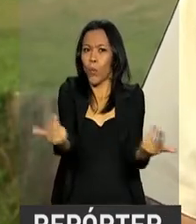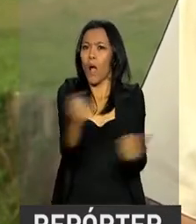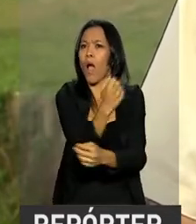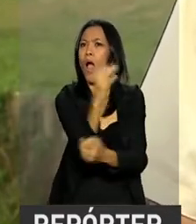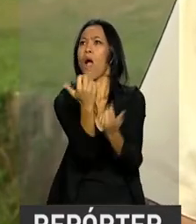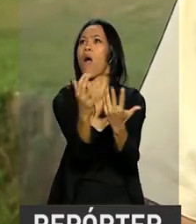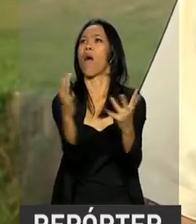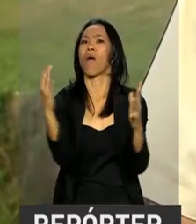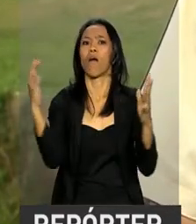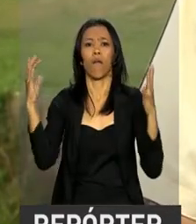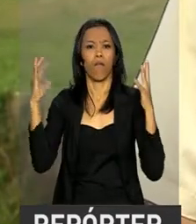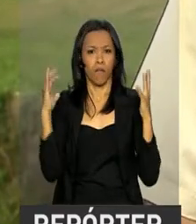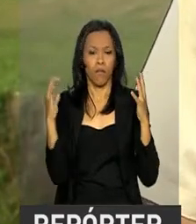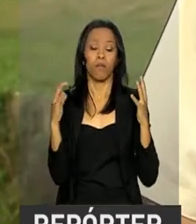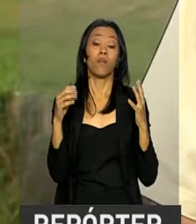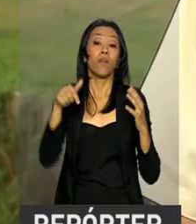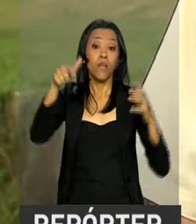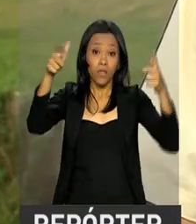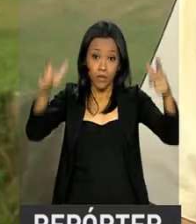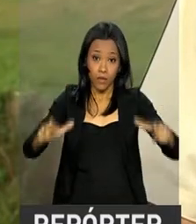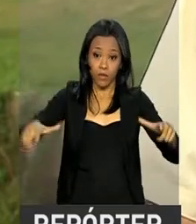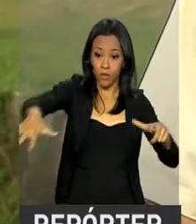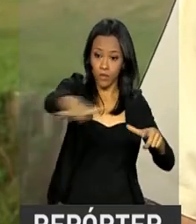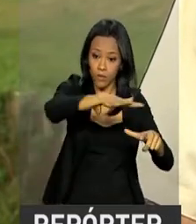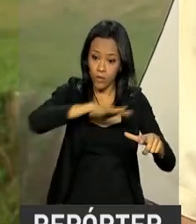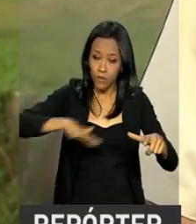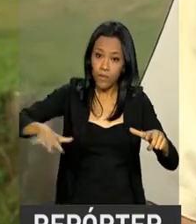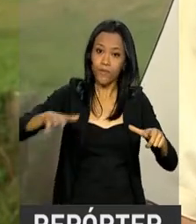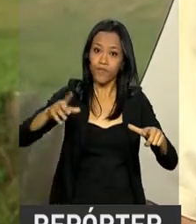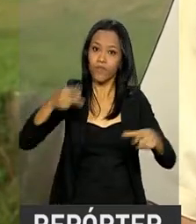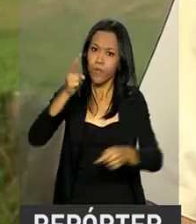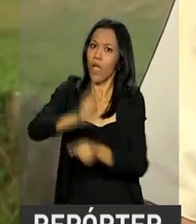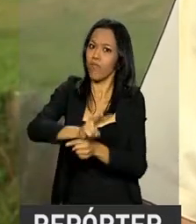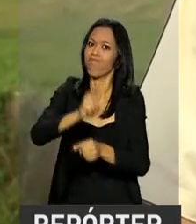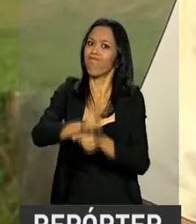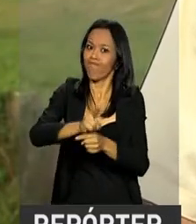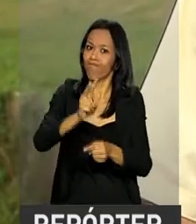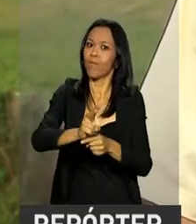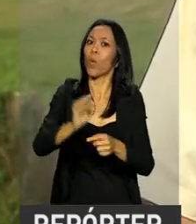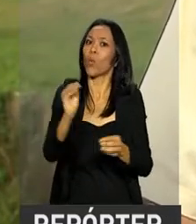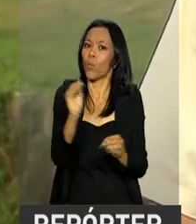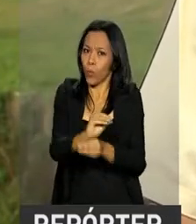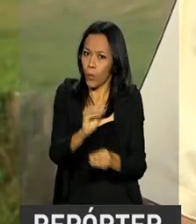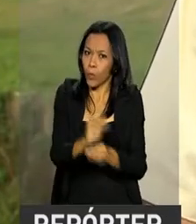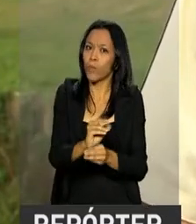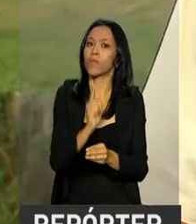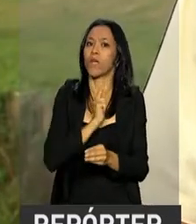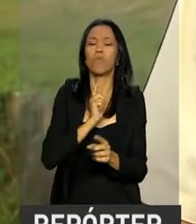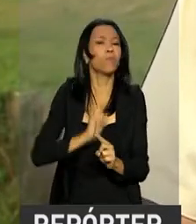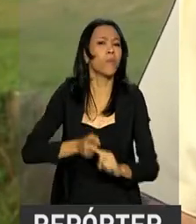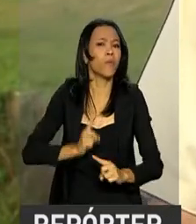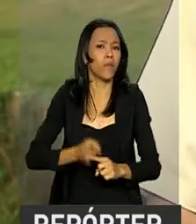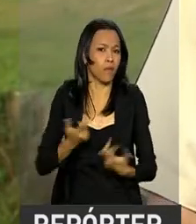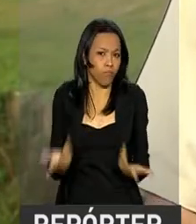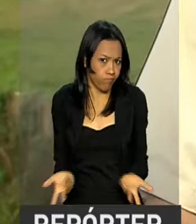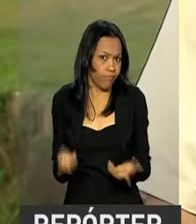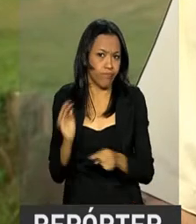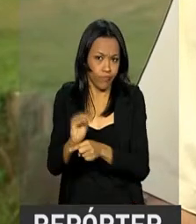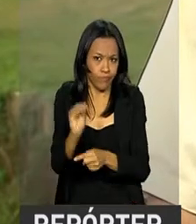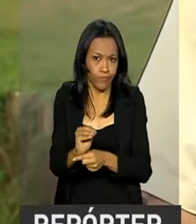pantanal ainda está a planície pantaneira ainda está extremamente bem conservada e porquê porque